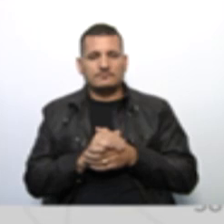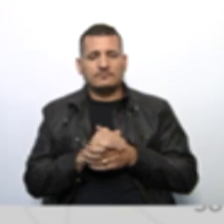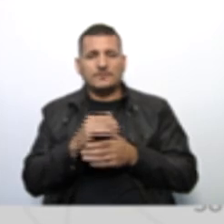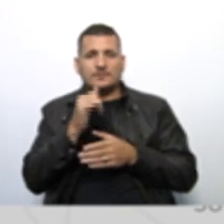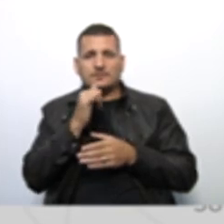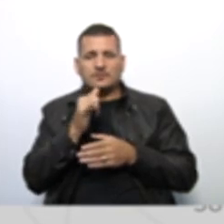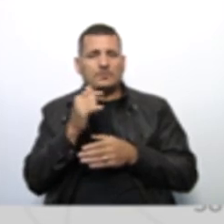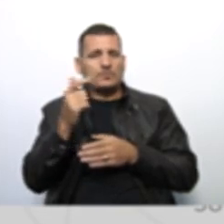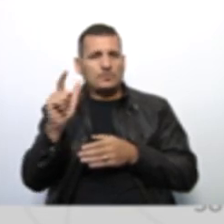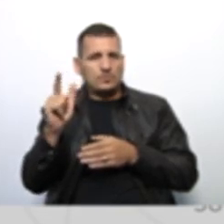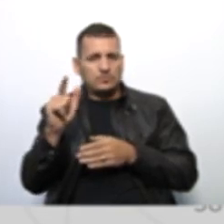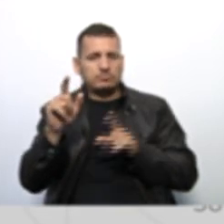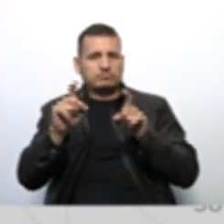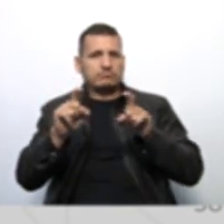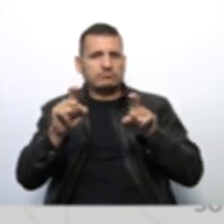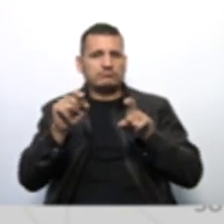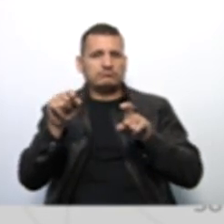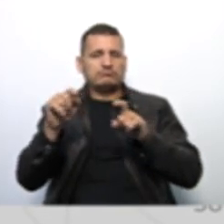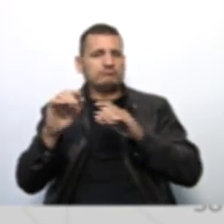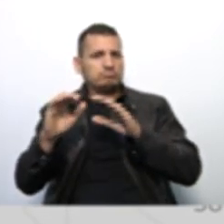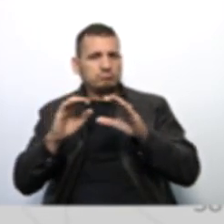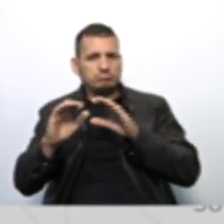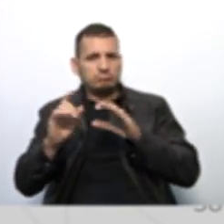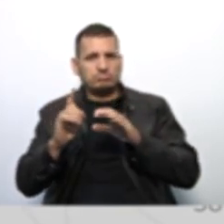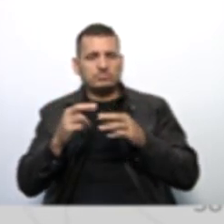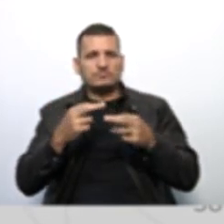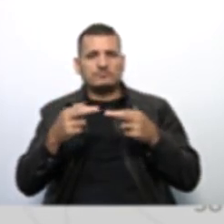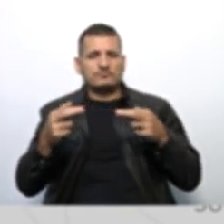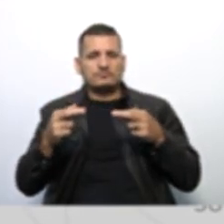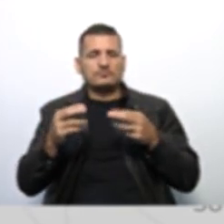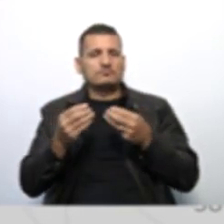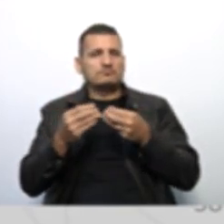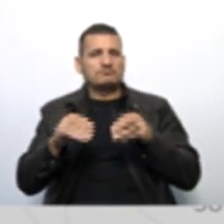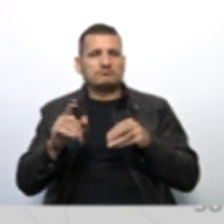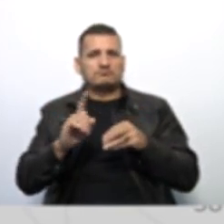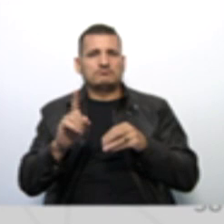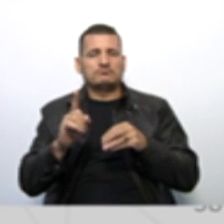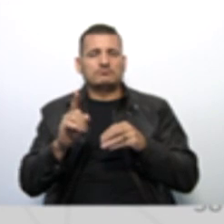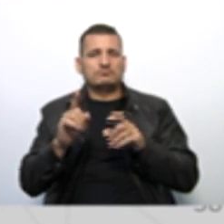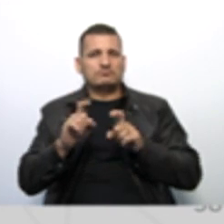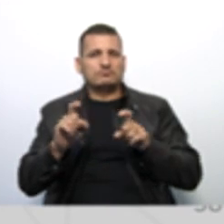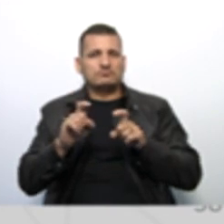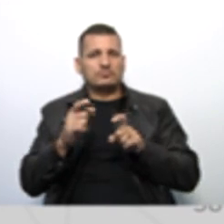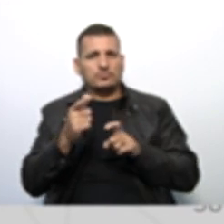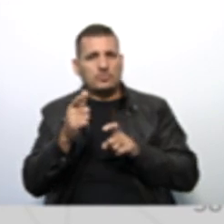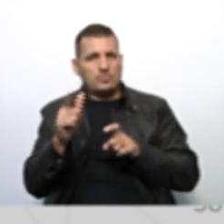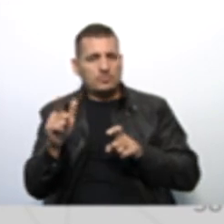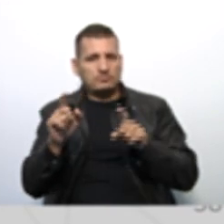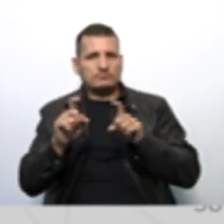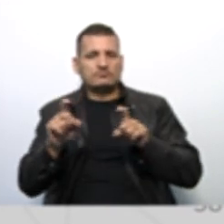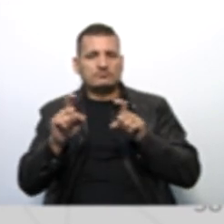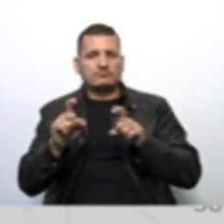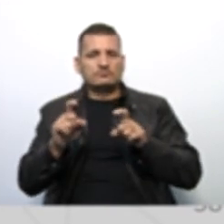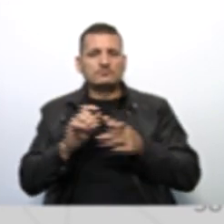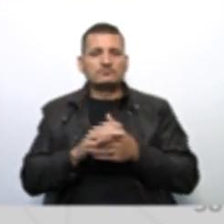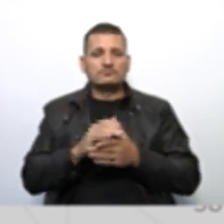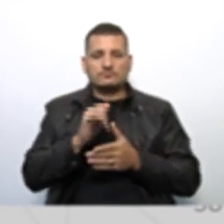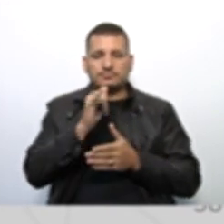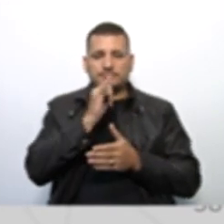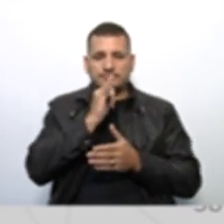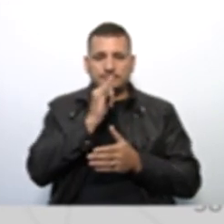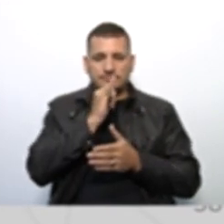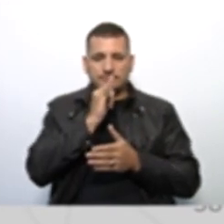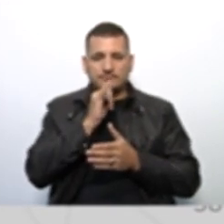host não esteja se comunicando com a rede, não prejudicará a comunicação dos demais. Um grande exemplo deste tipo